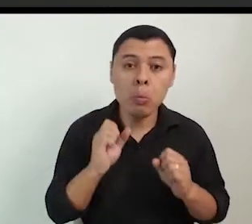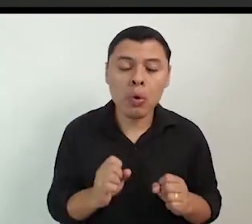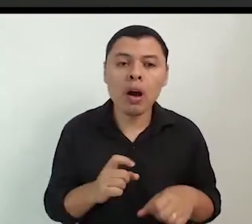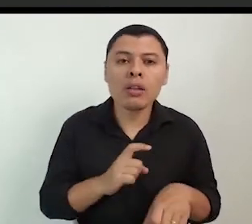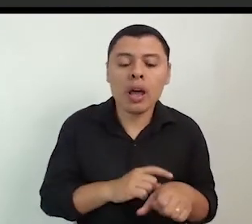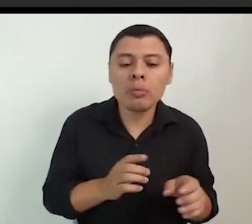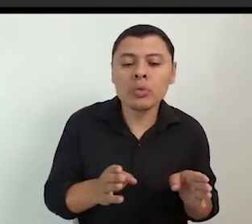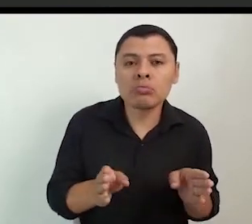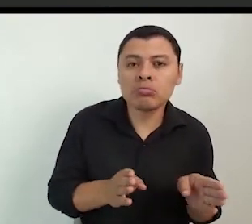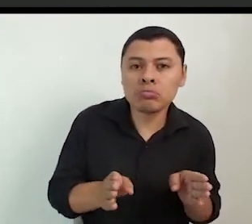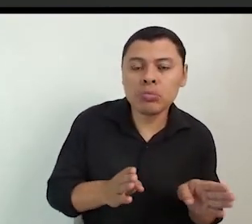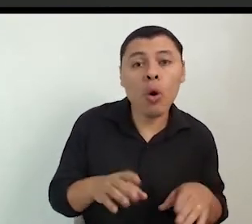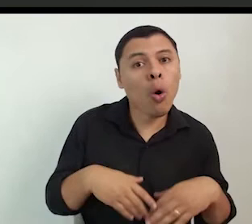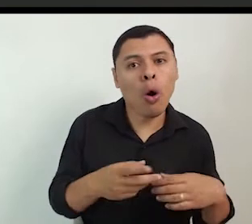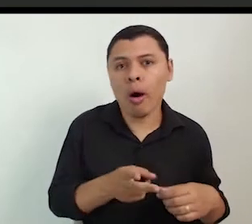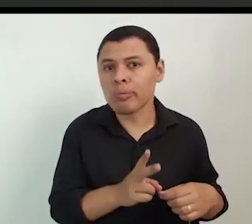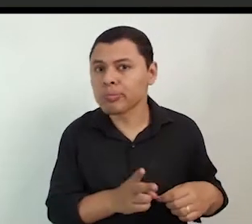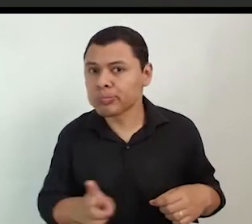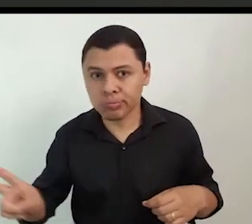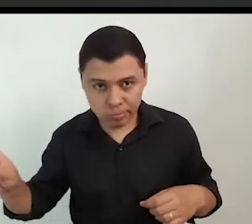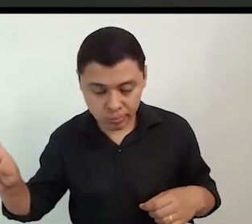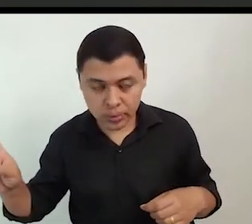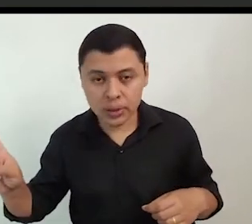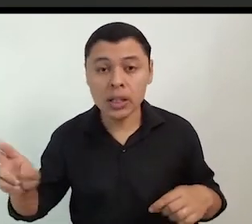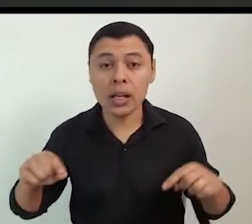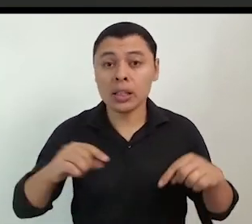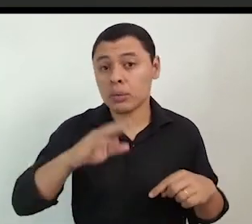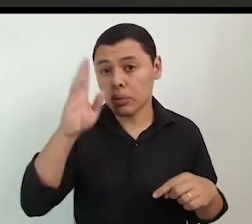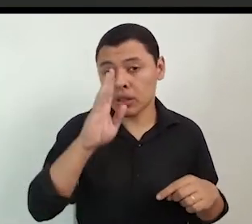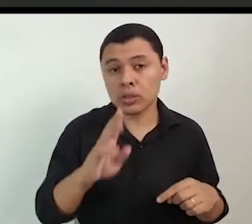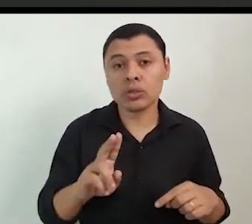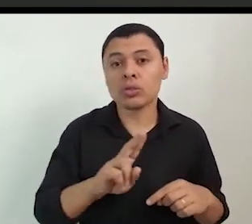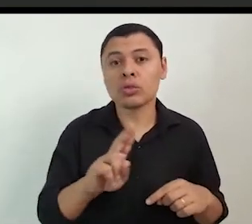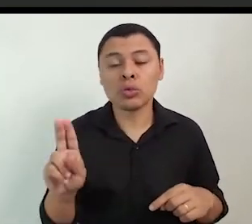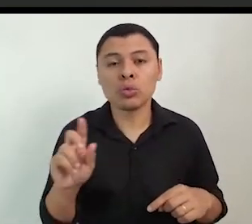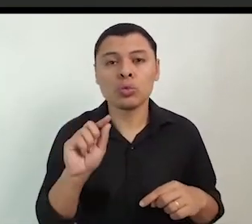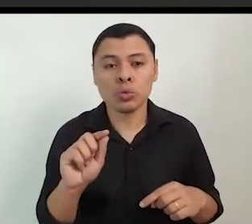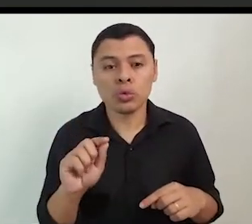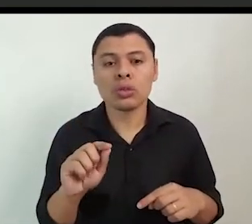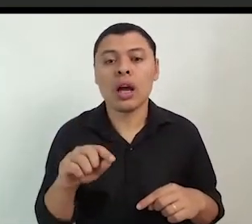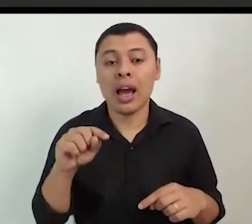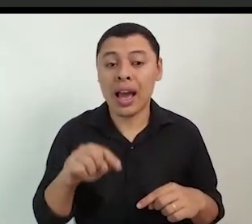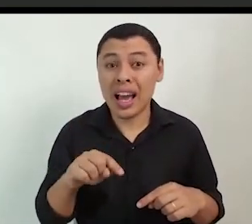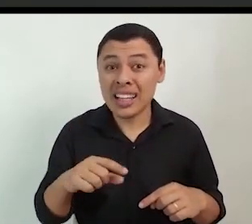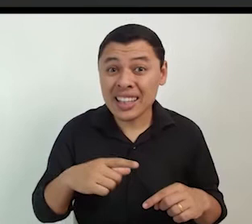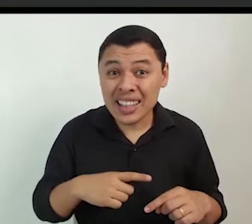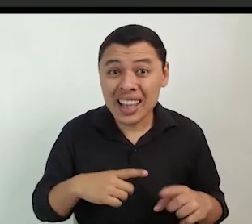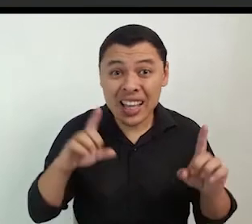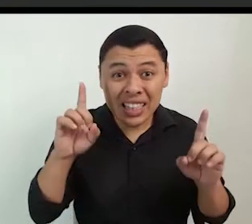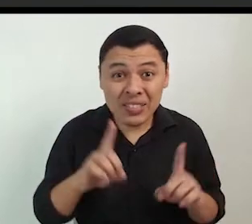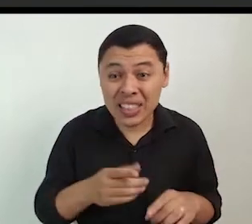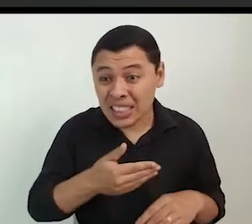no geral, a gente utiliza aqui no Brasil a classificação de quando isso se torna permanente. E aqui a gente